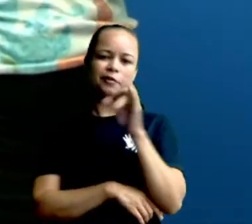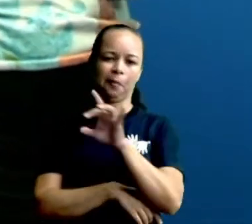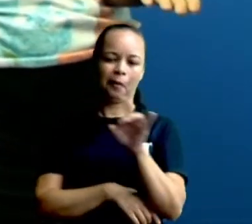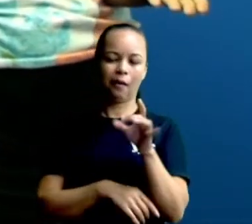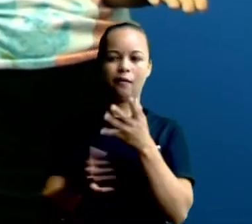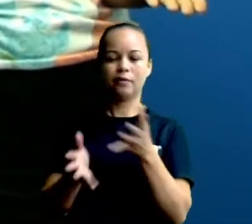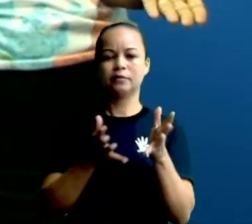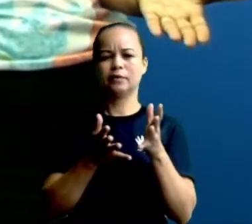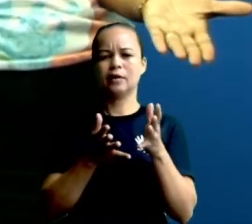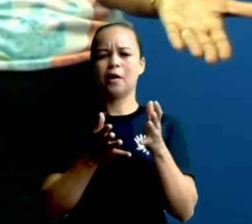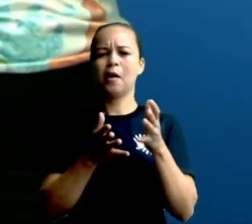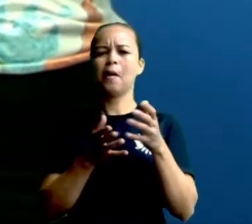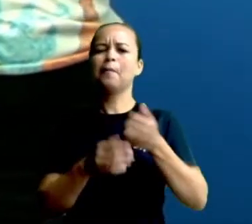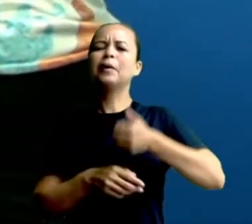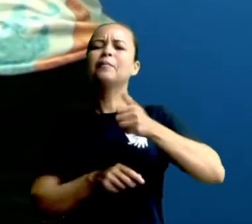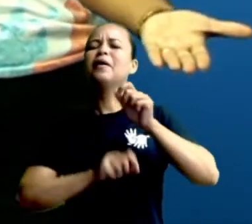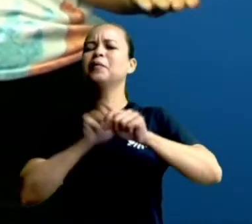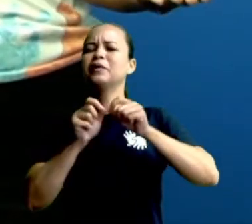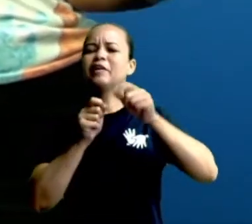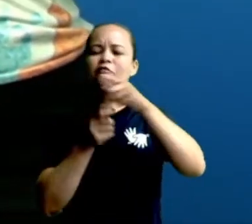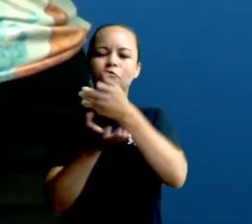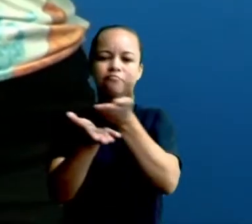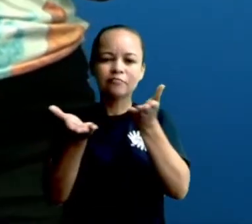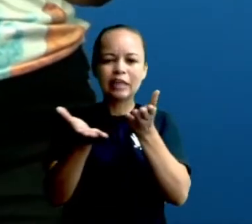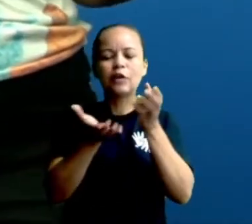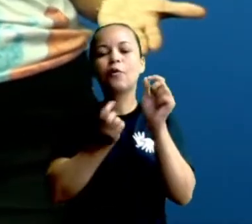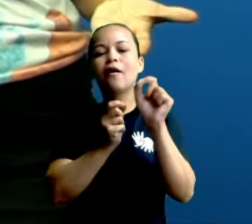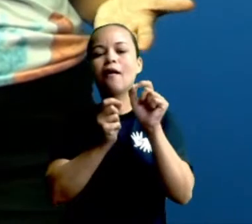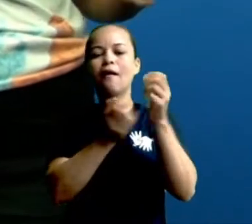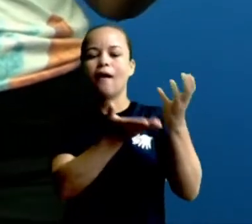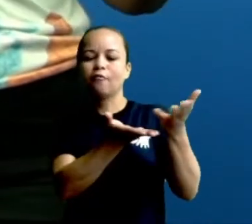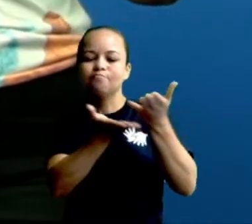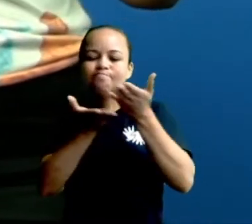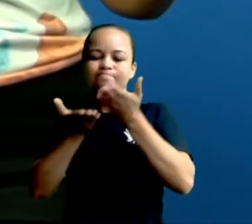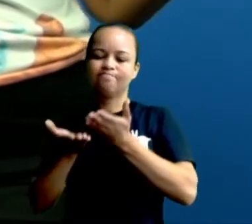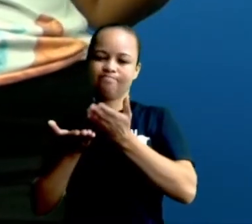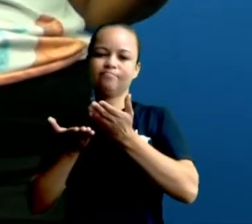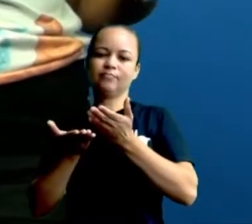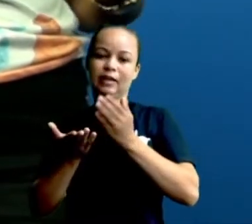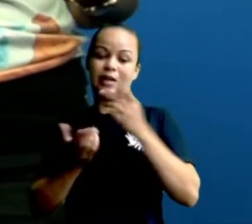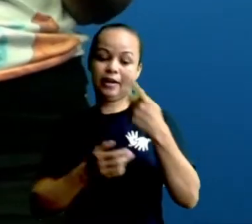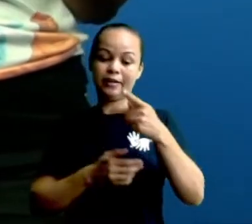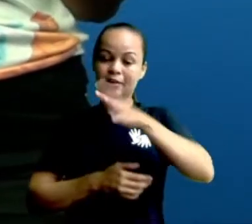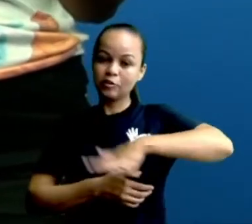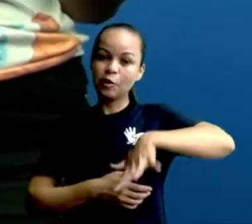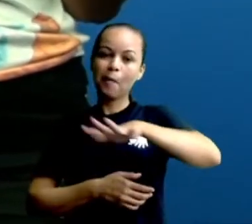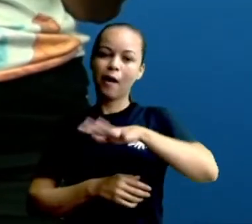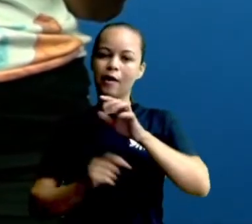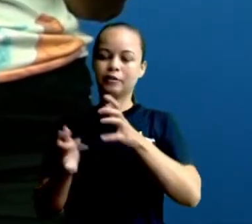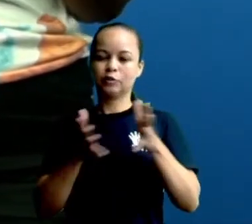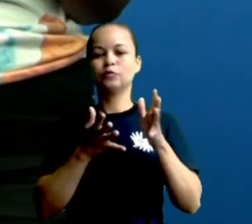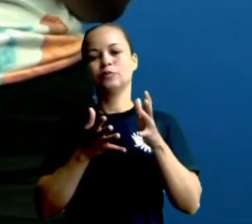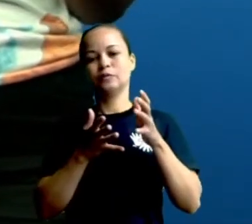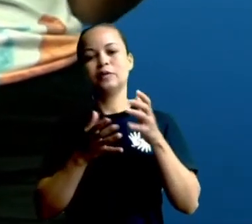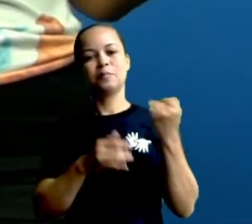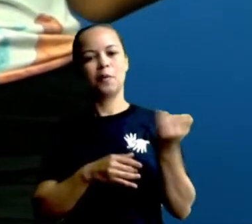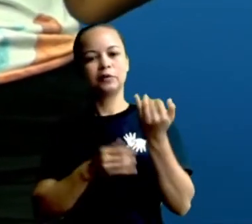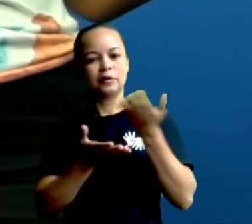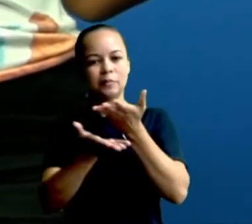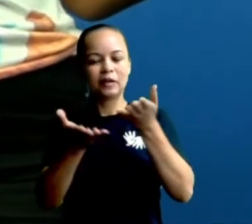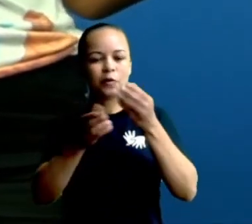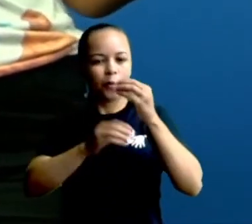seja muito bem-vindo a esse espaço de aprendizagem, esse espaço aqui reservado para você construir os